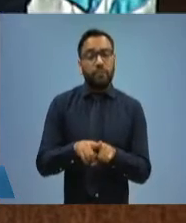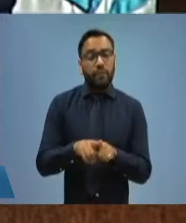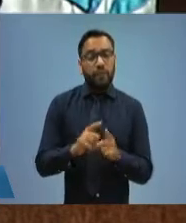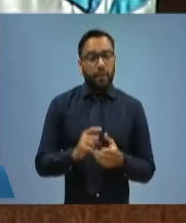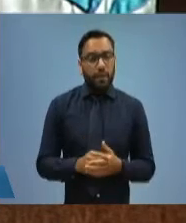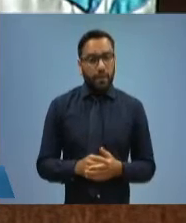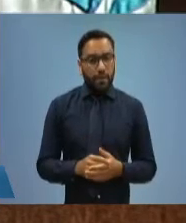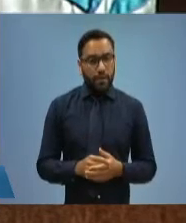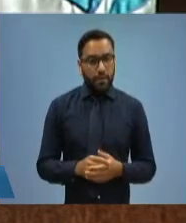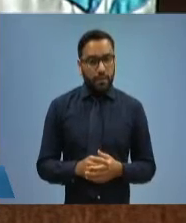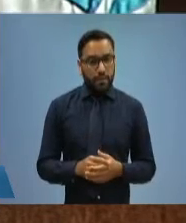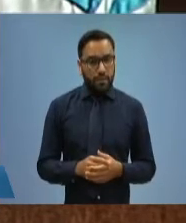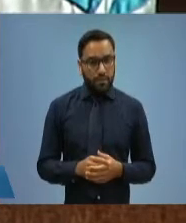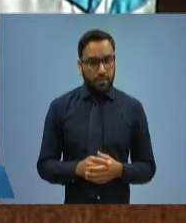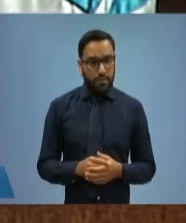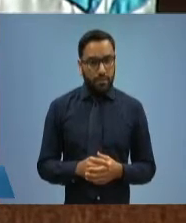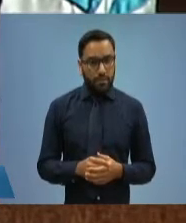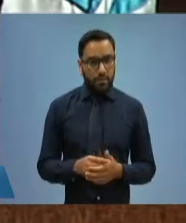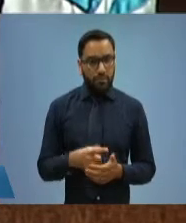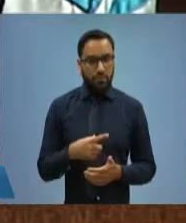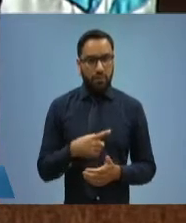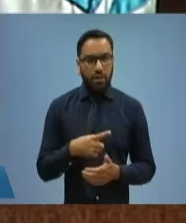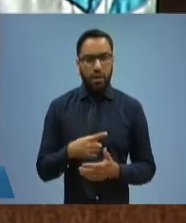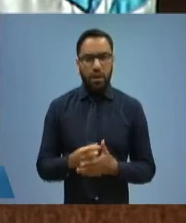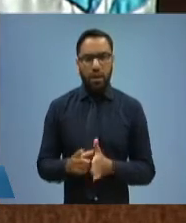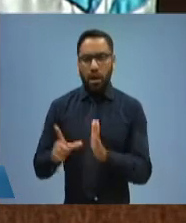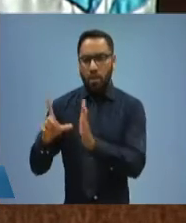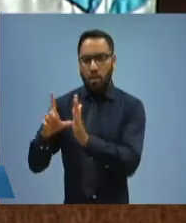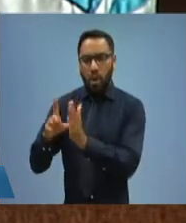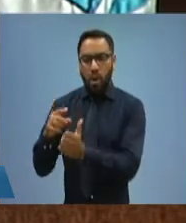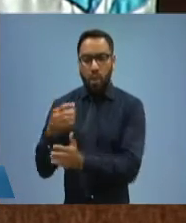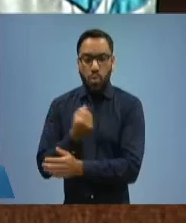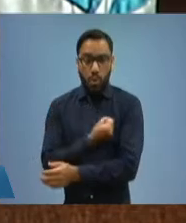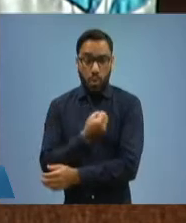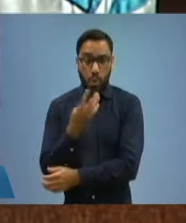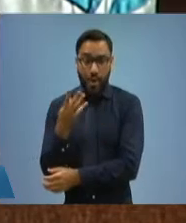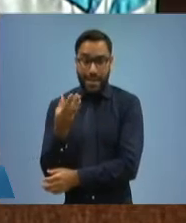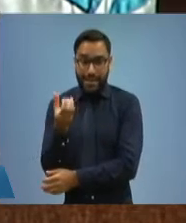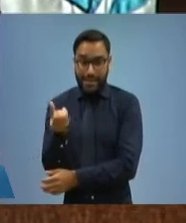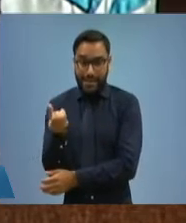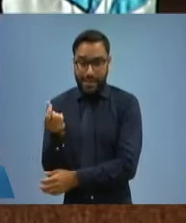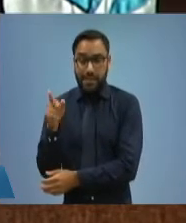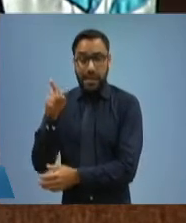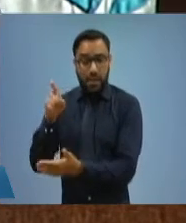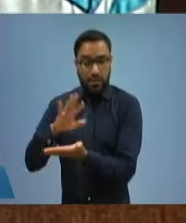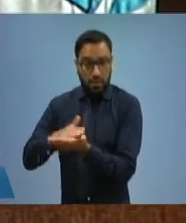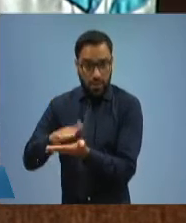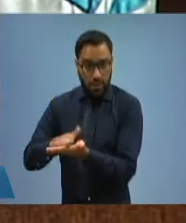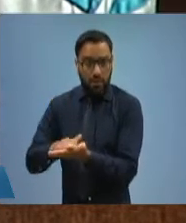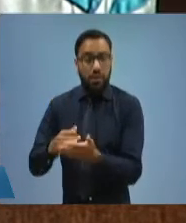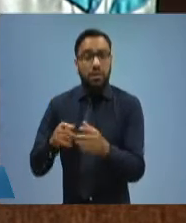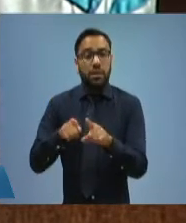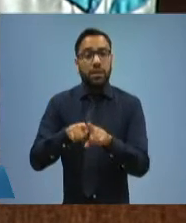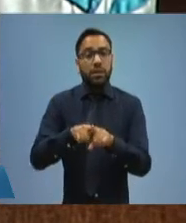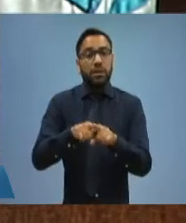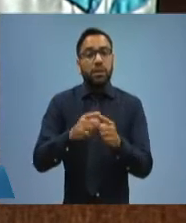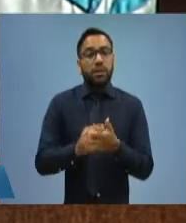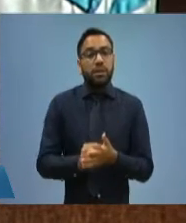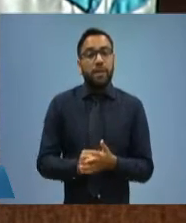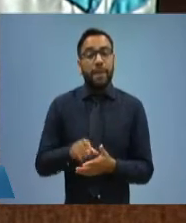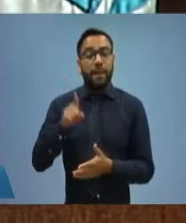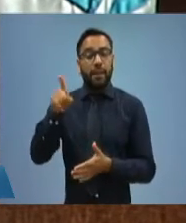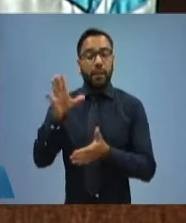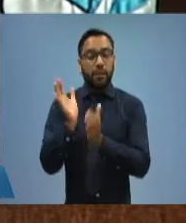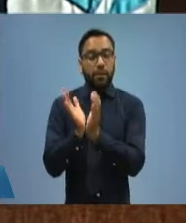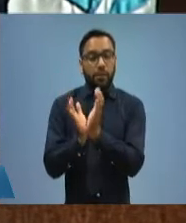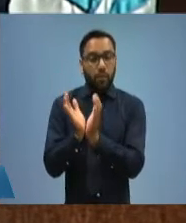Solidária, que é o Box 46 do Mercado Público, e também no final da Avenida Pequeno Príncipe, no